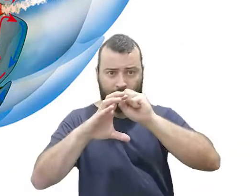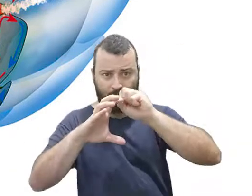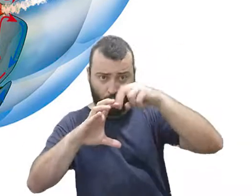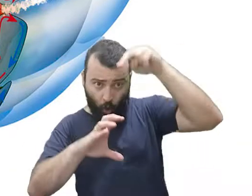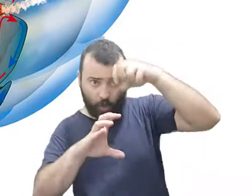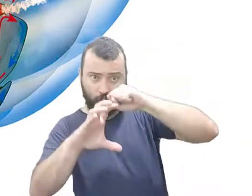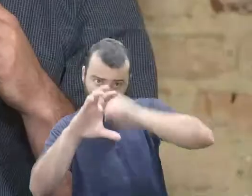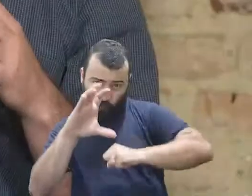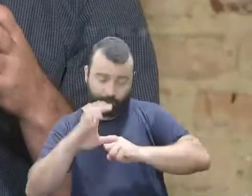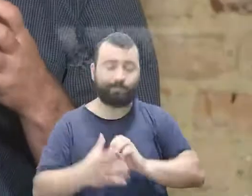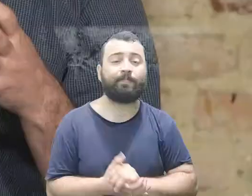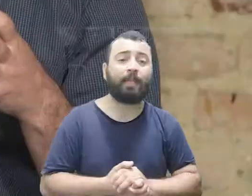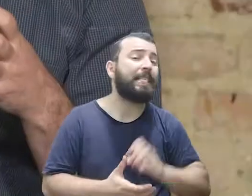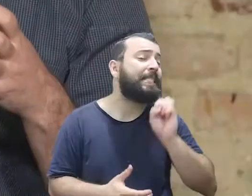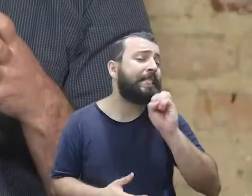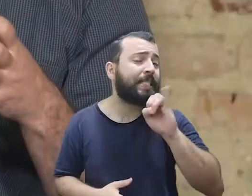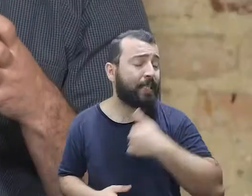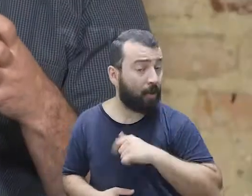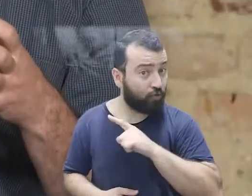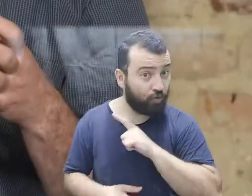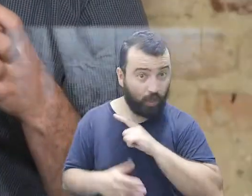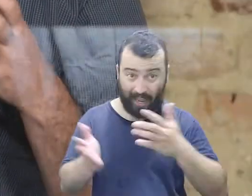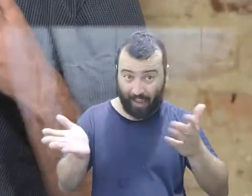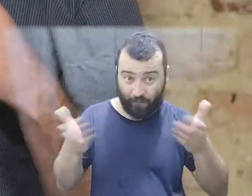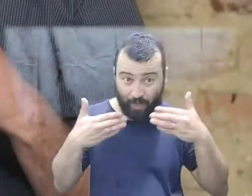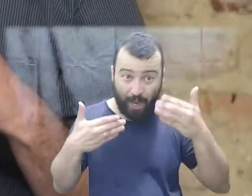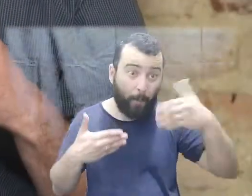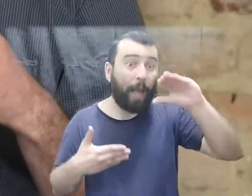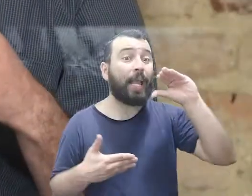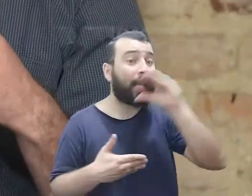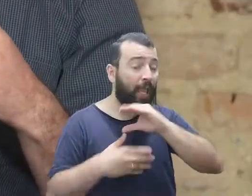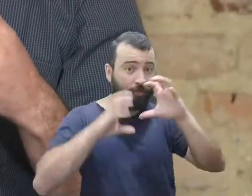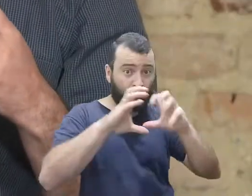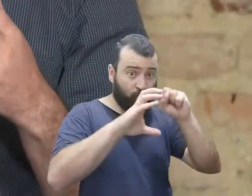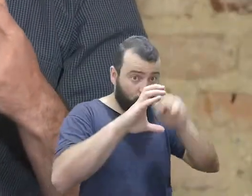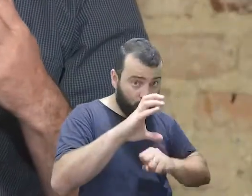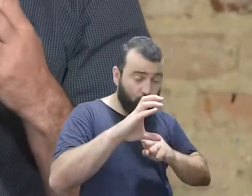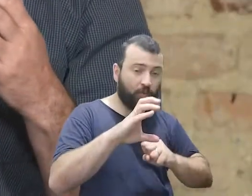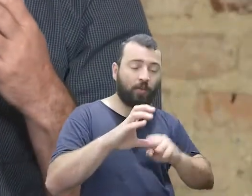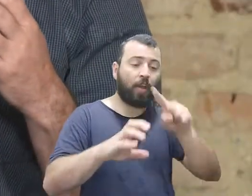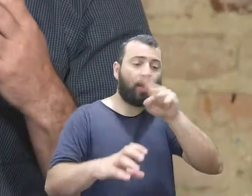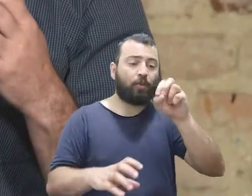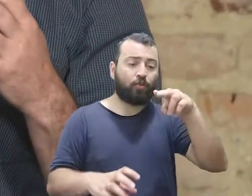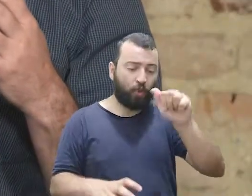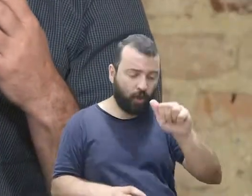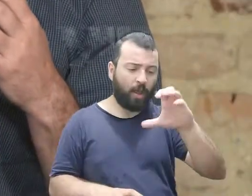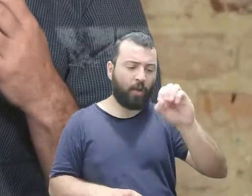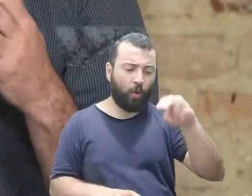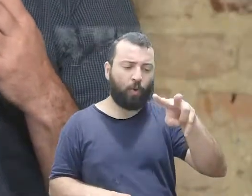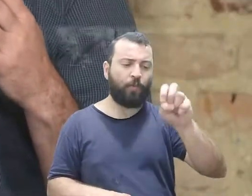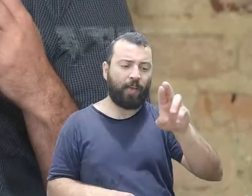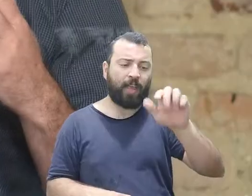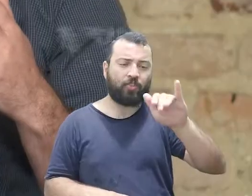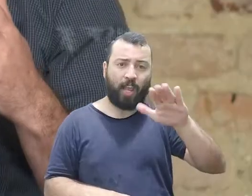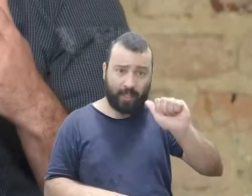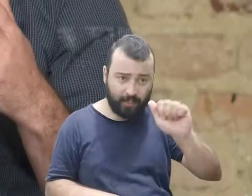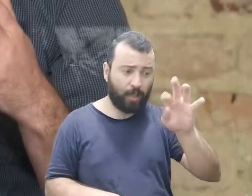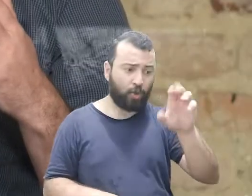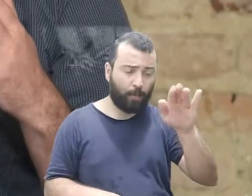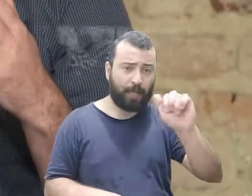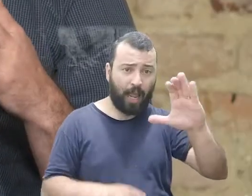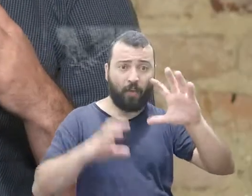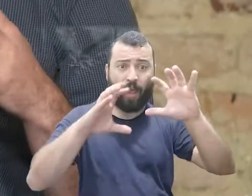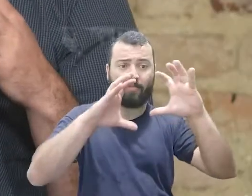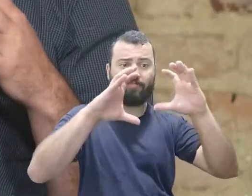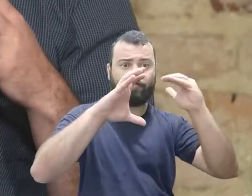sul. Bem, se eu tiver um verão mais quente no hemisfério sul, a zona de convergência intertropical vai mover-se para